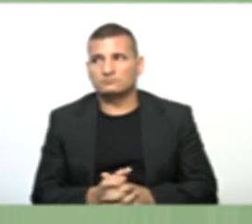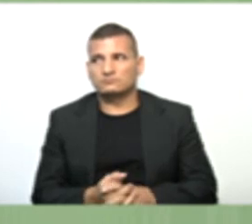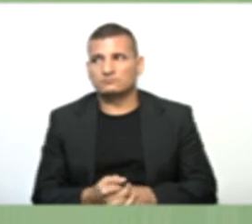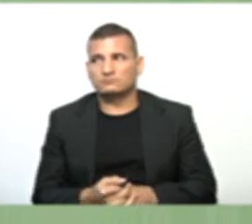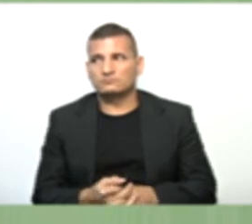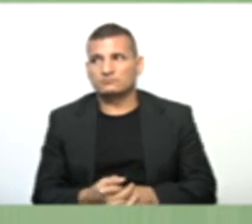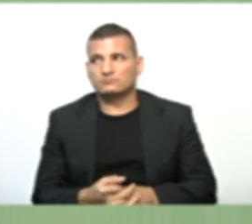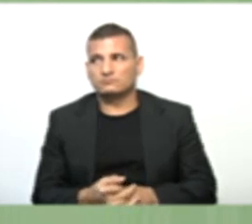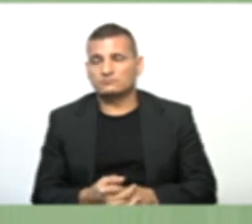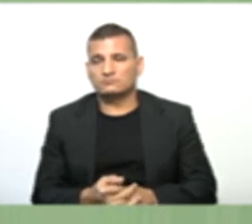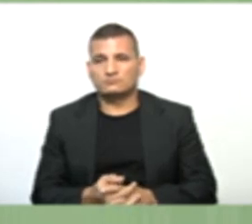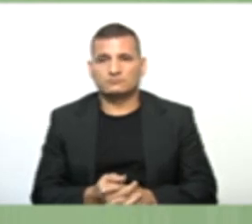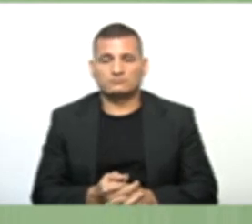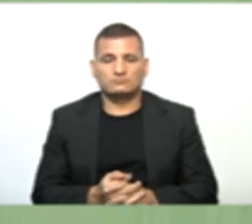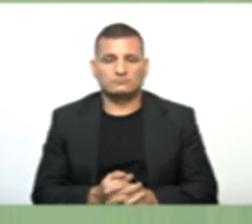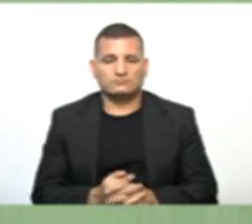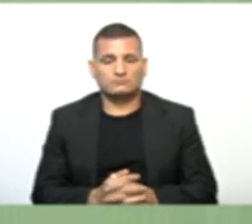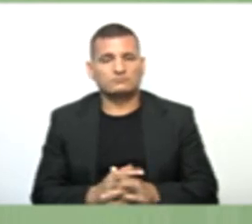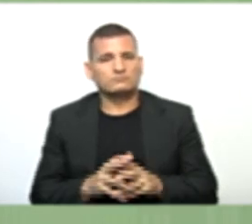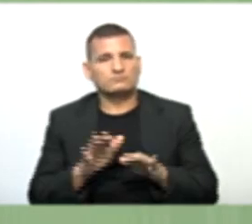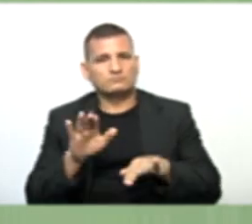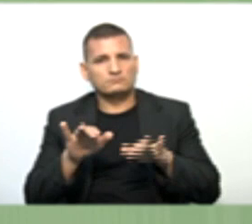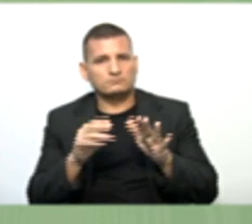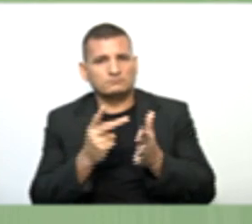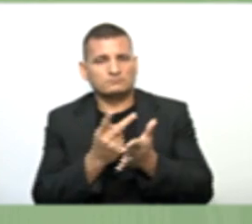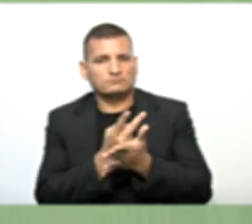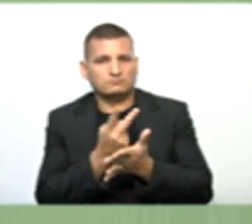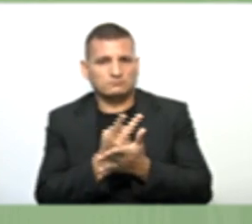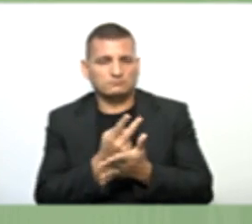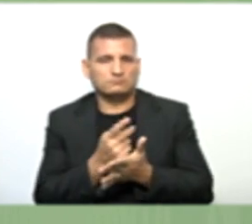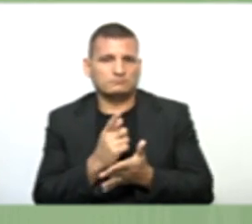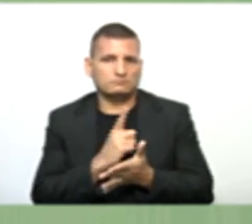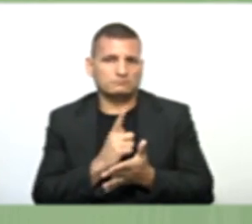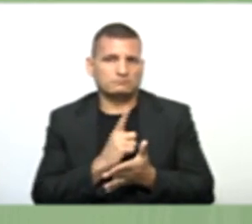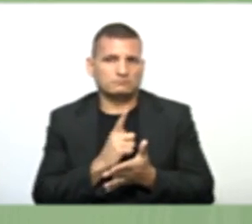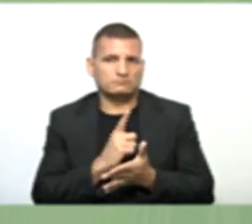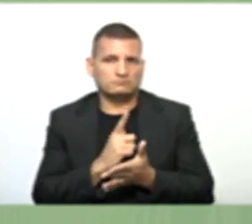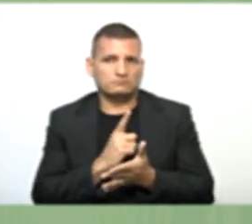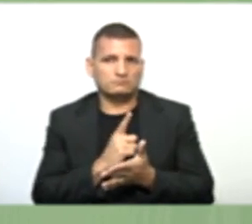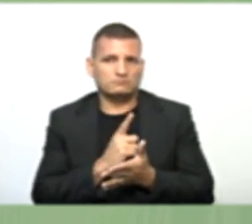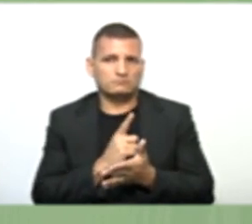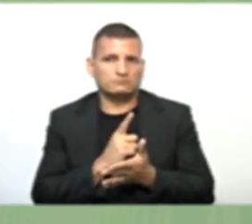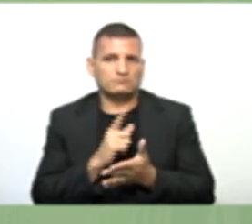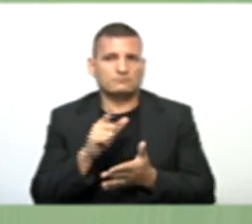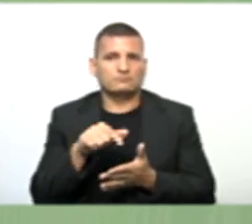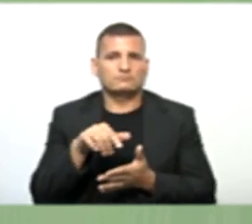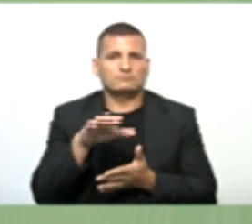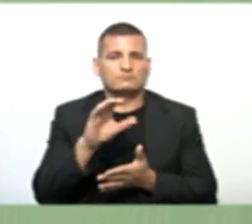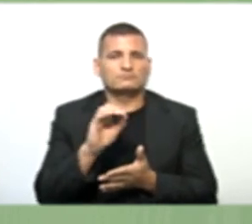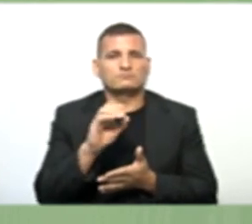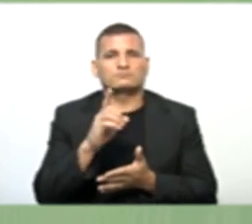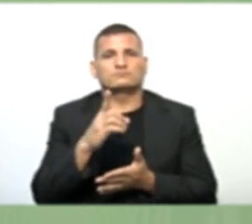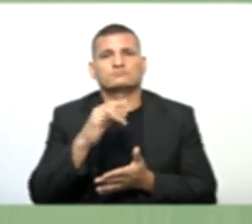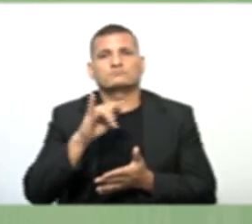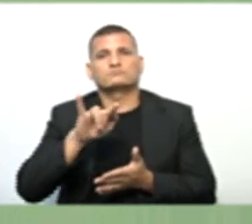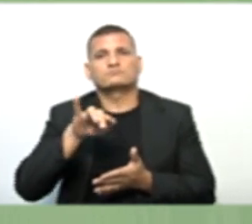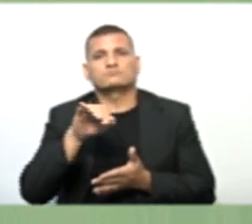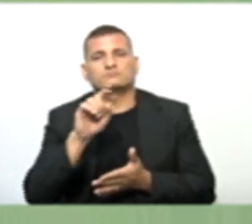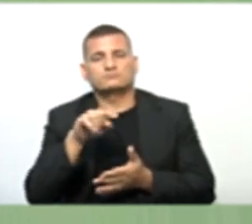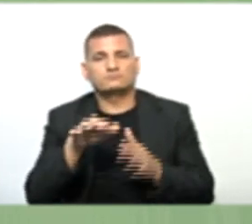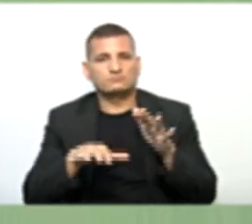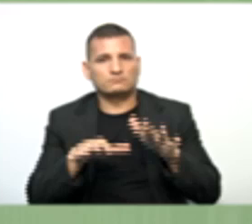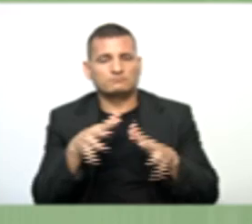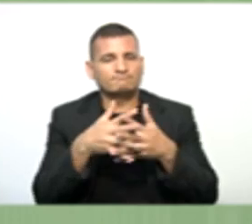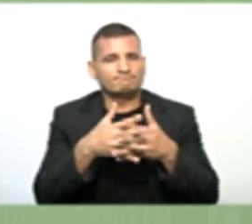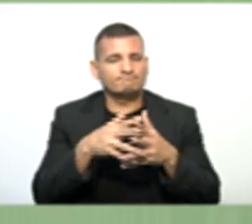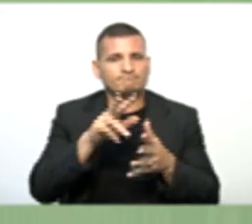Um erro comum que a gente comete quando está executando, quando está escrevendo um código, é confundir as variáveis. Percebam,